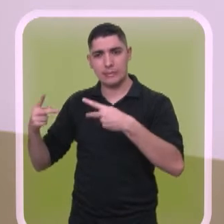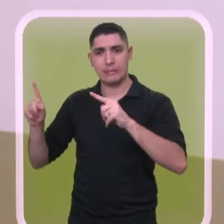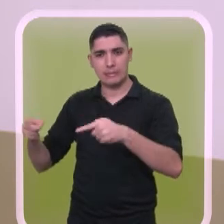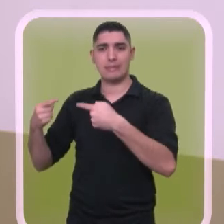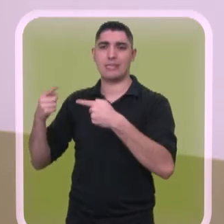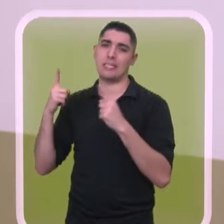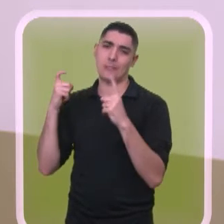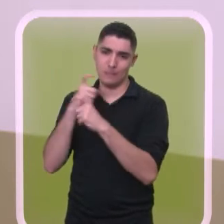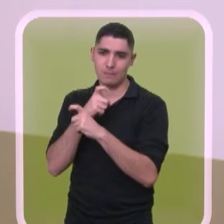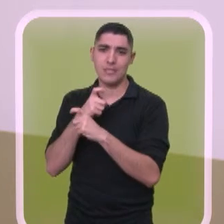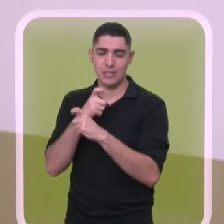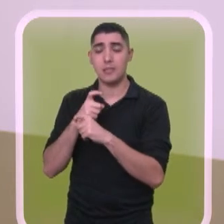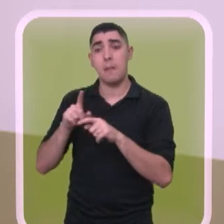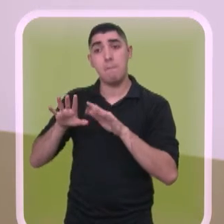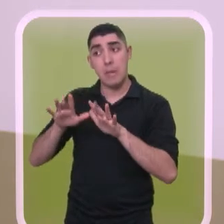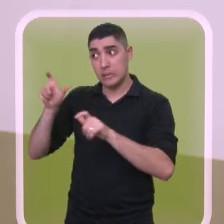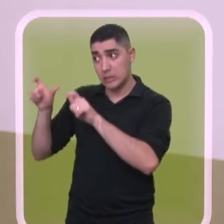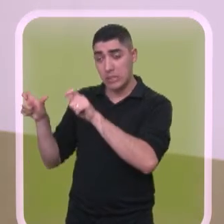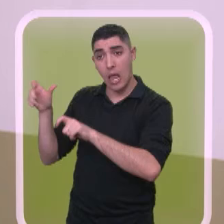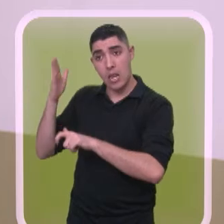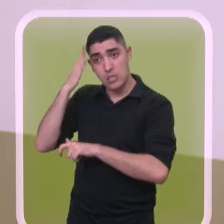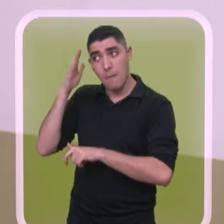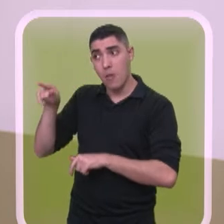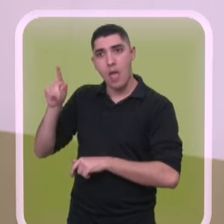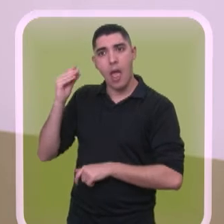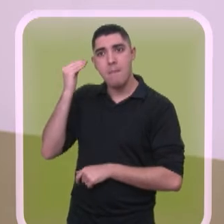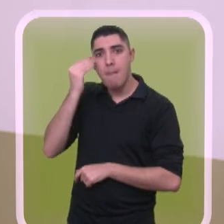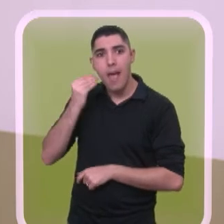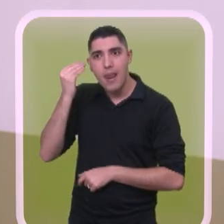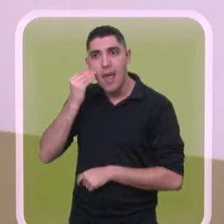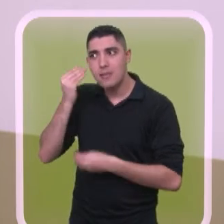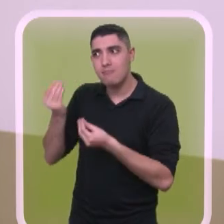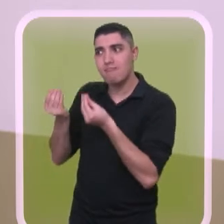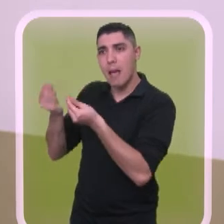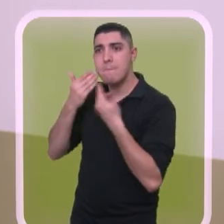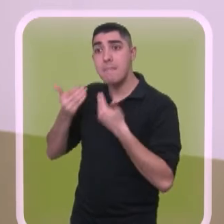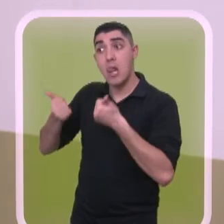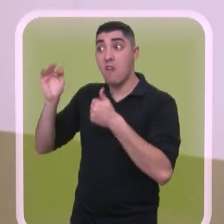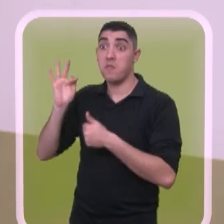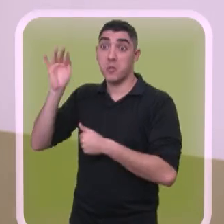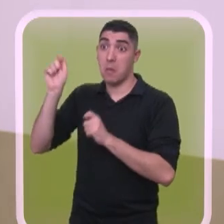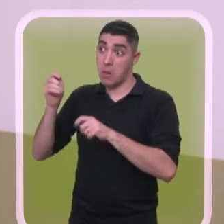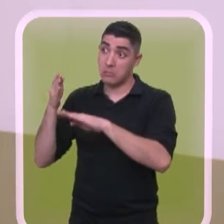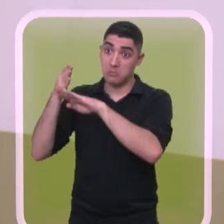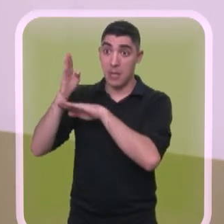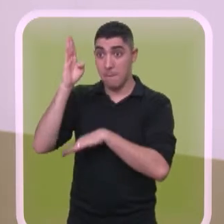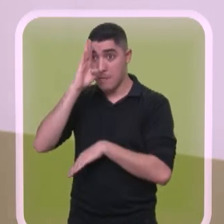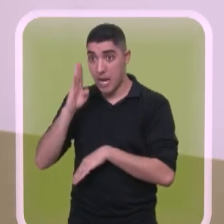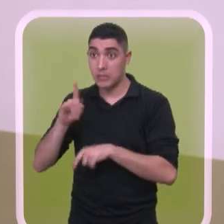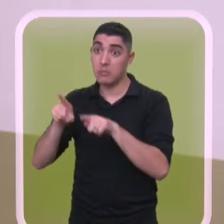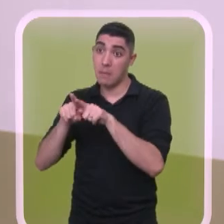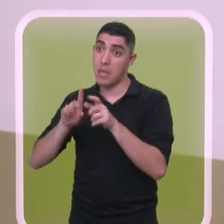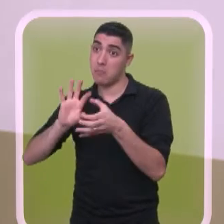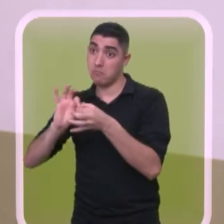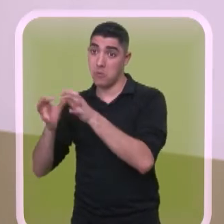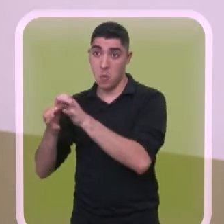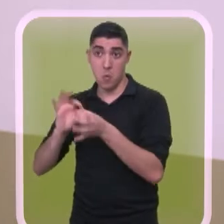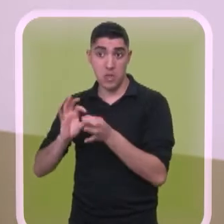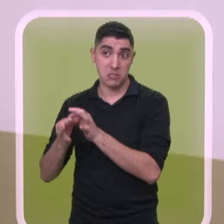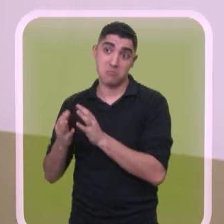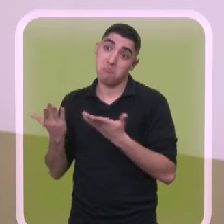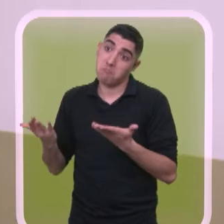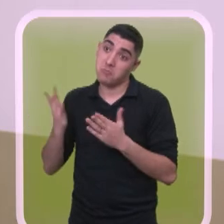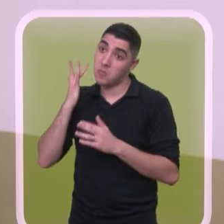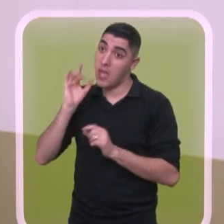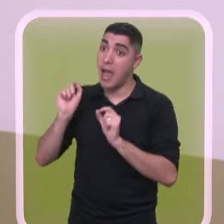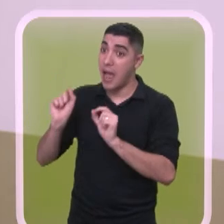né, esses atletas aí, quem sabe saiam mais atletas até para a seleção brasileira, para a Olimpíada, quem sabe um dia, chegar lá, ser